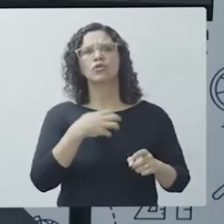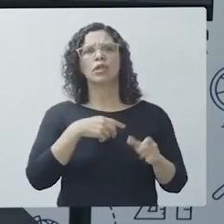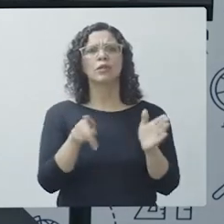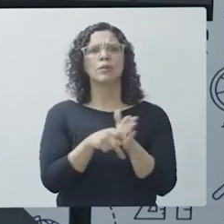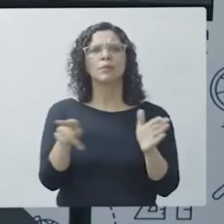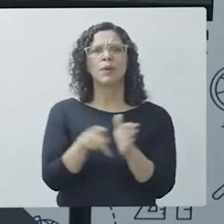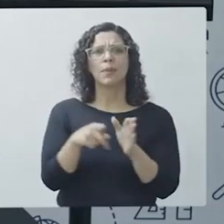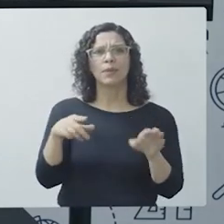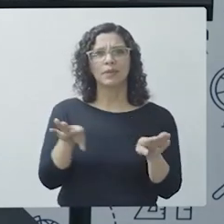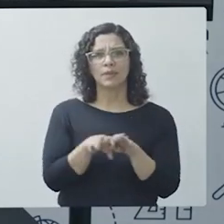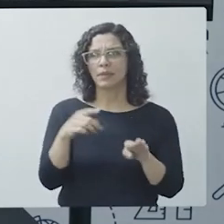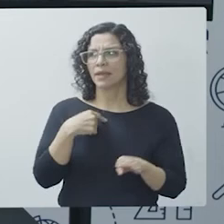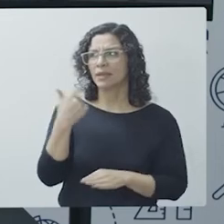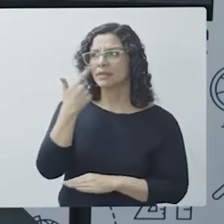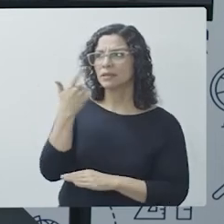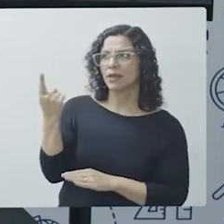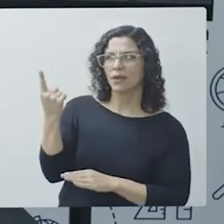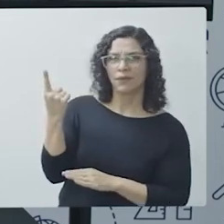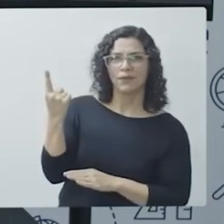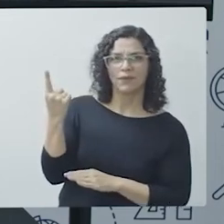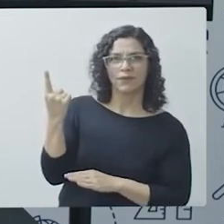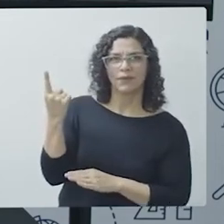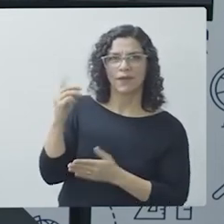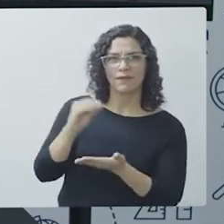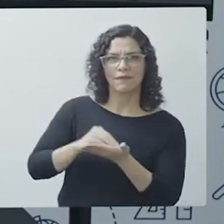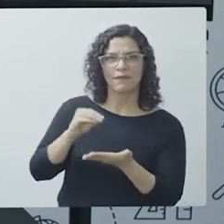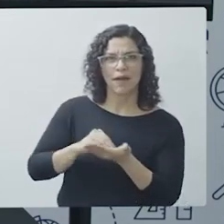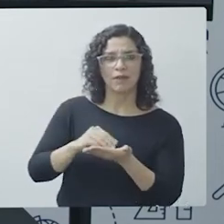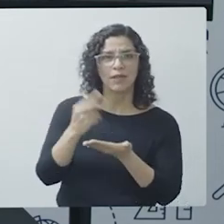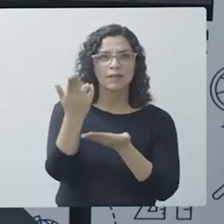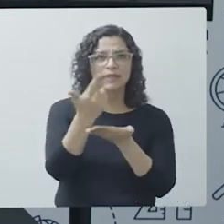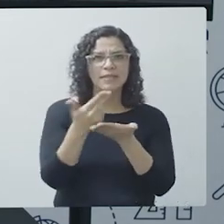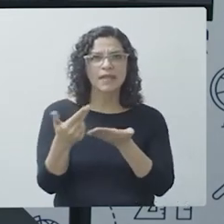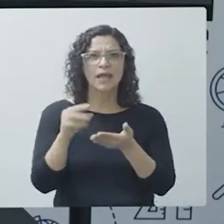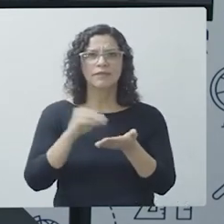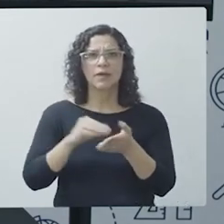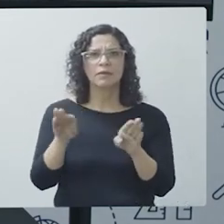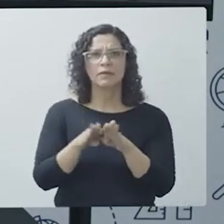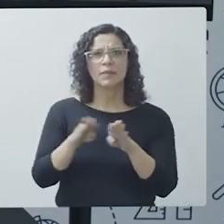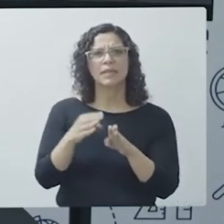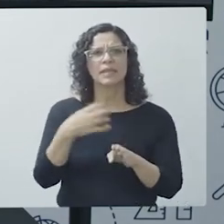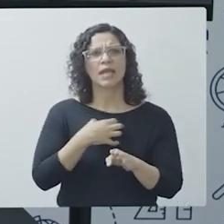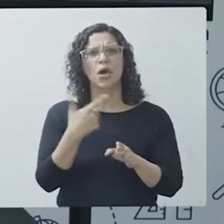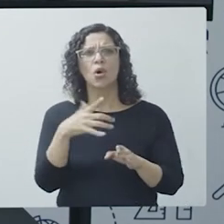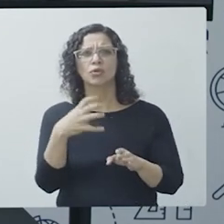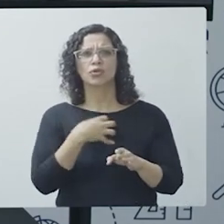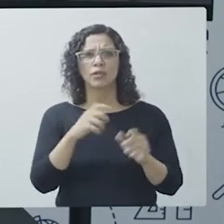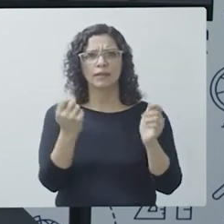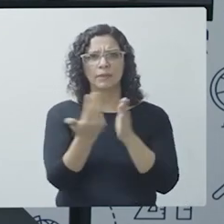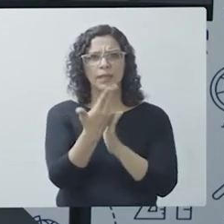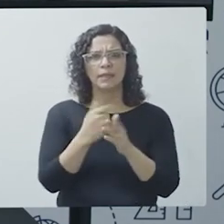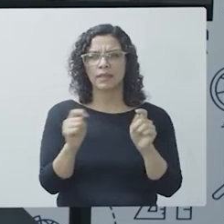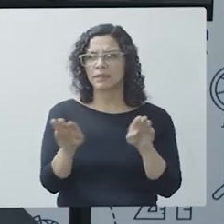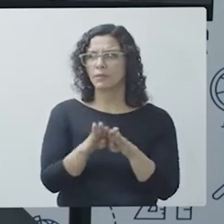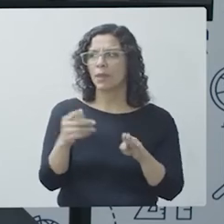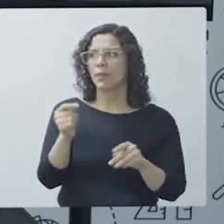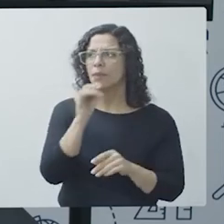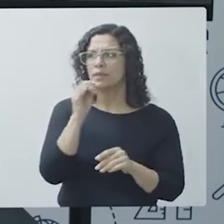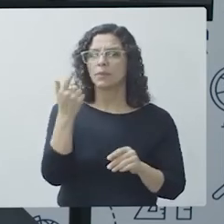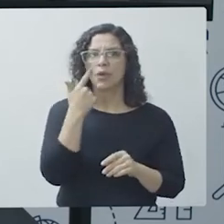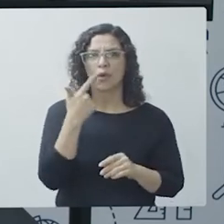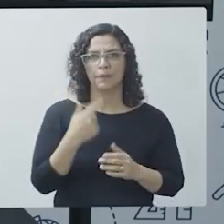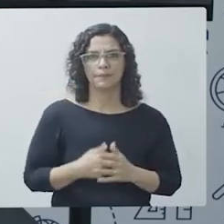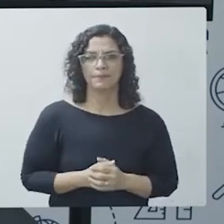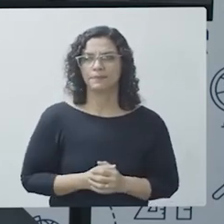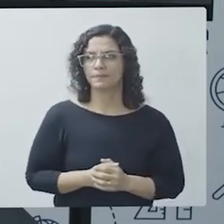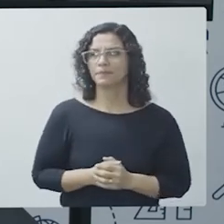outros cabelos. Então esse daqui que tá em branco, eu posso criar outras formas. Eu